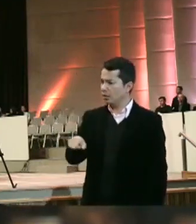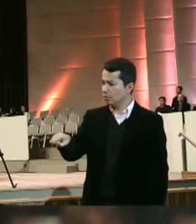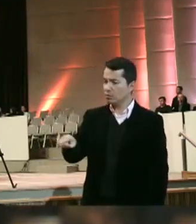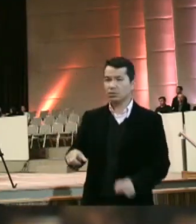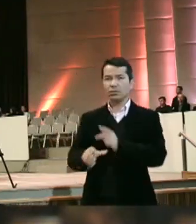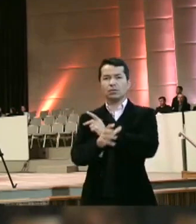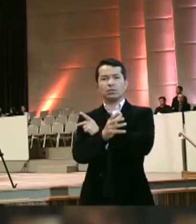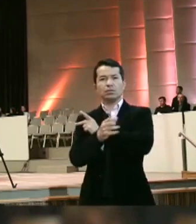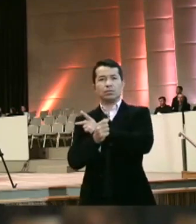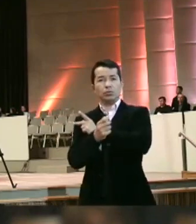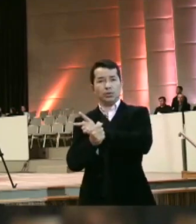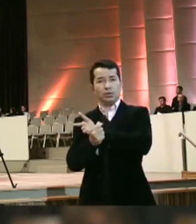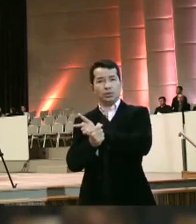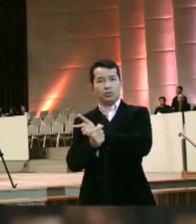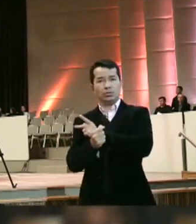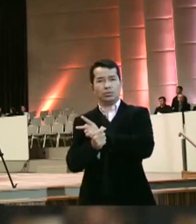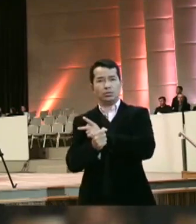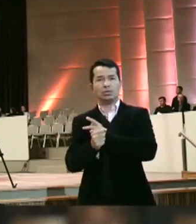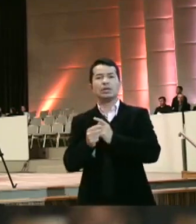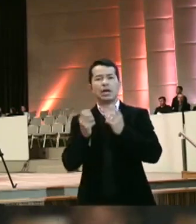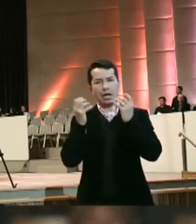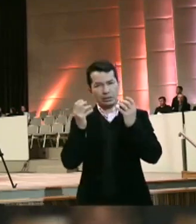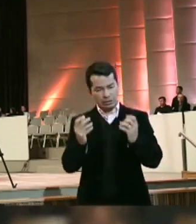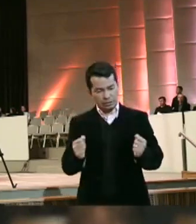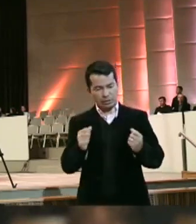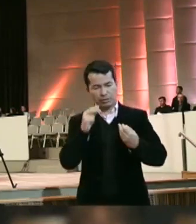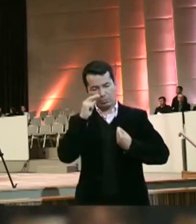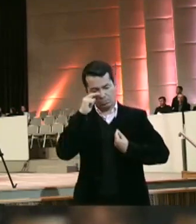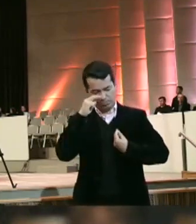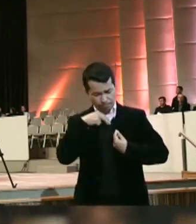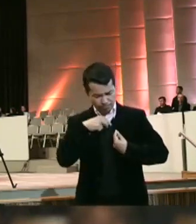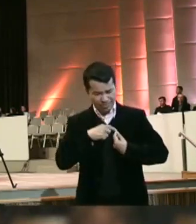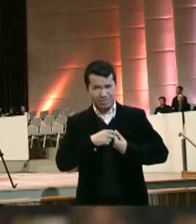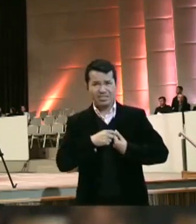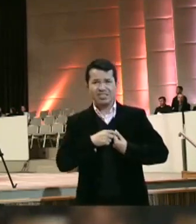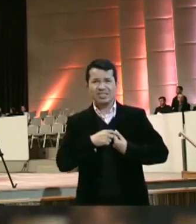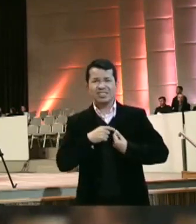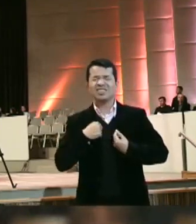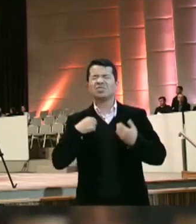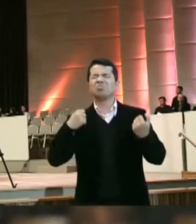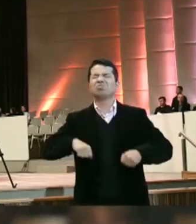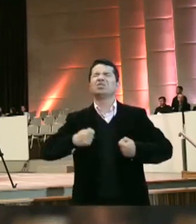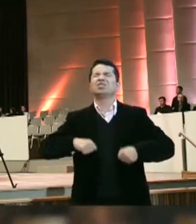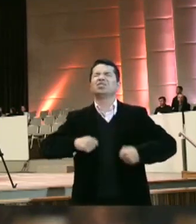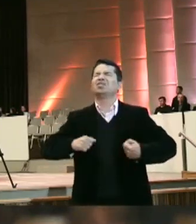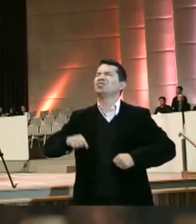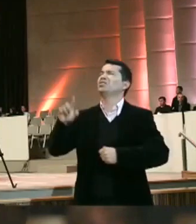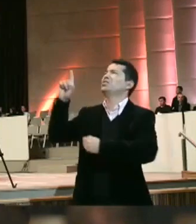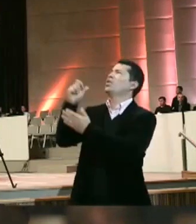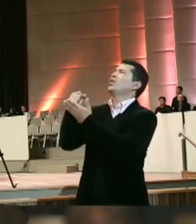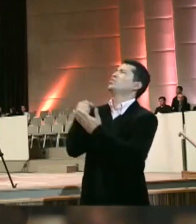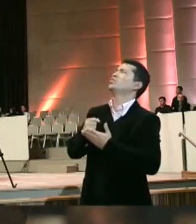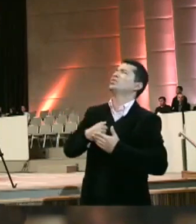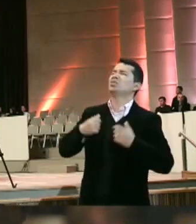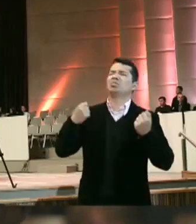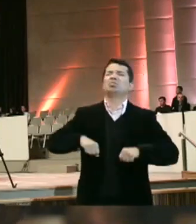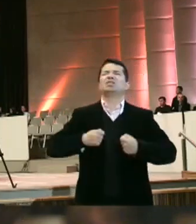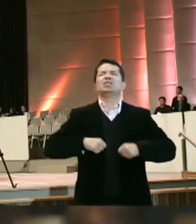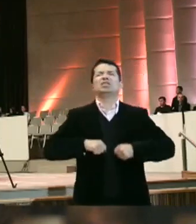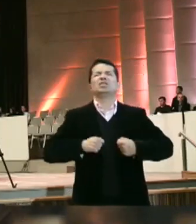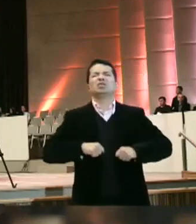para dentro deles e de reconhecerem que eles precisam de ajuda e que eles precisam de um